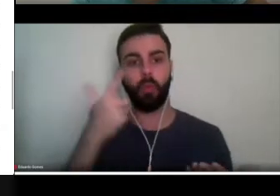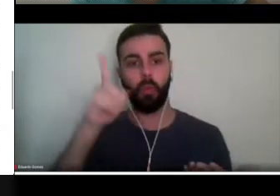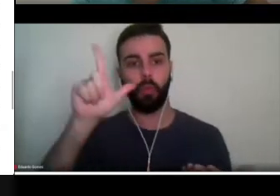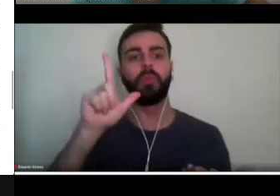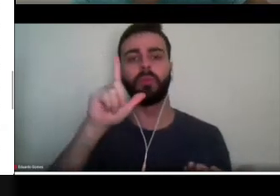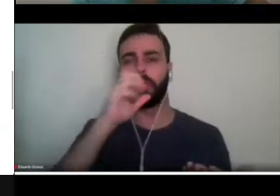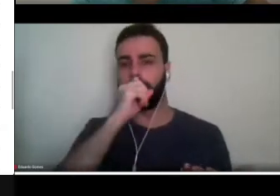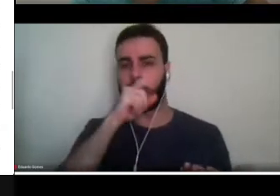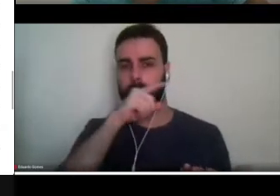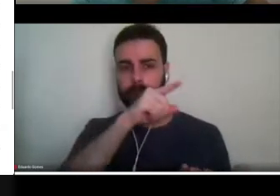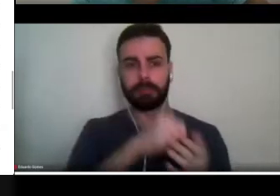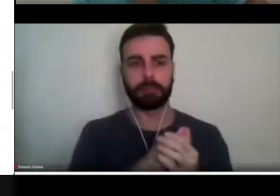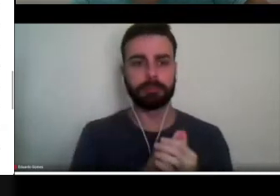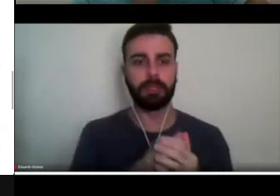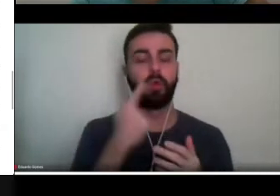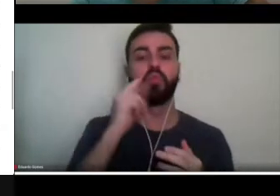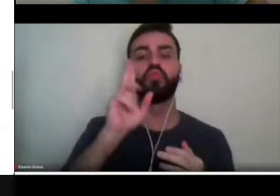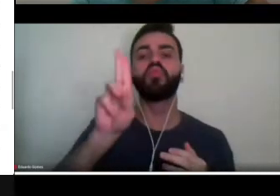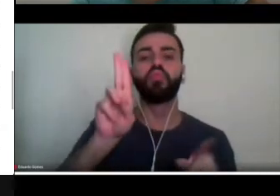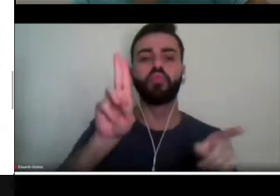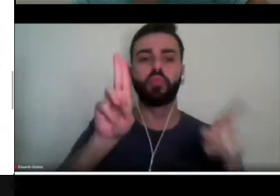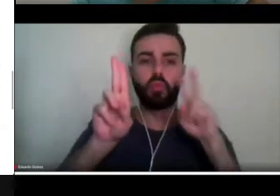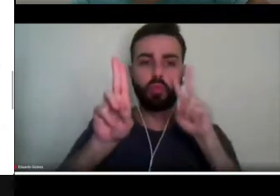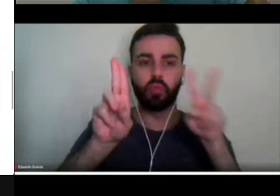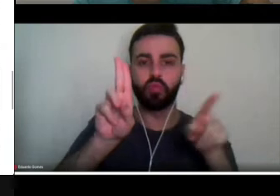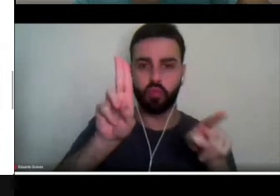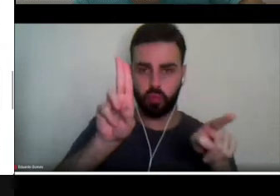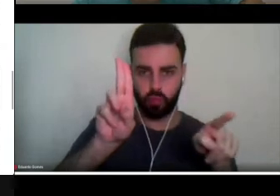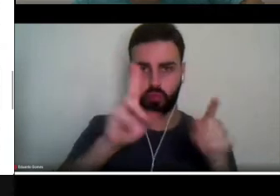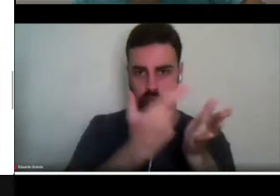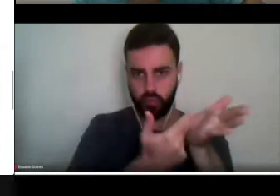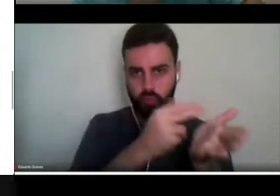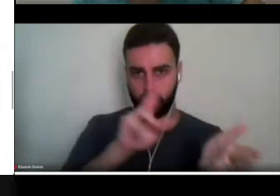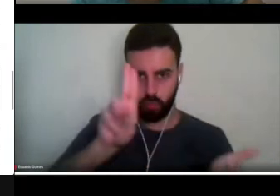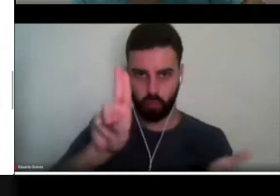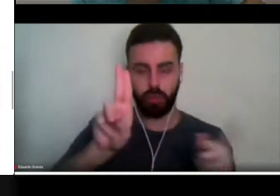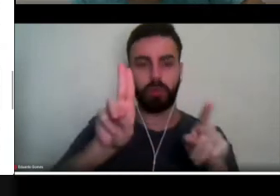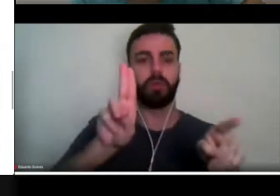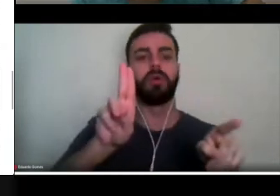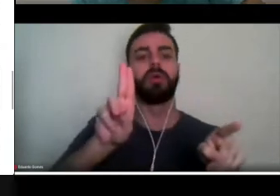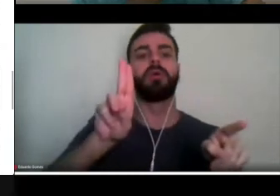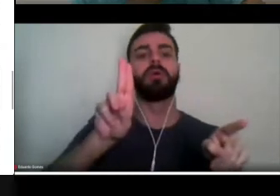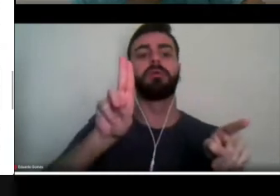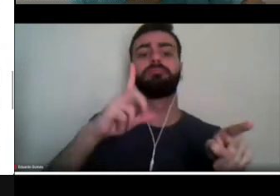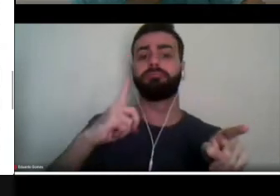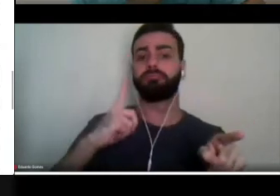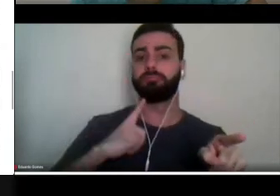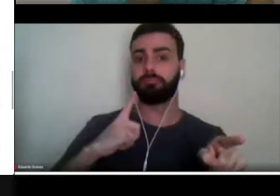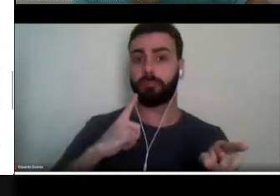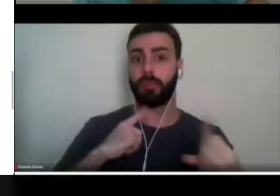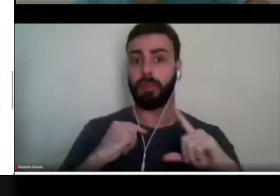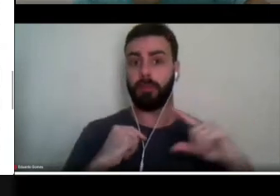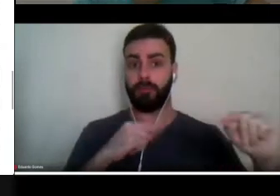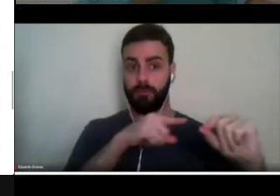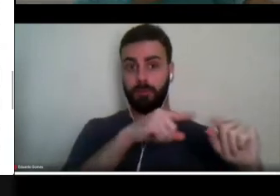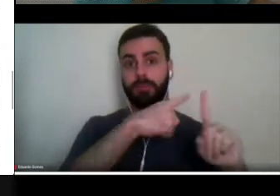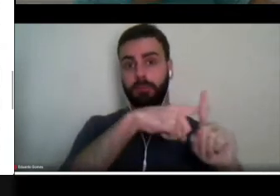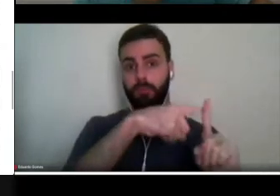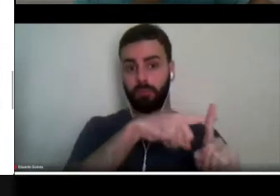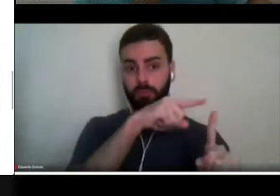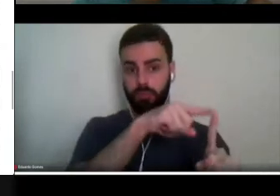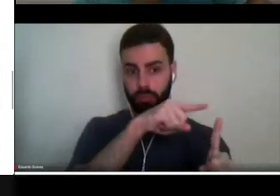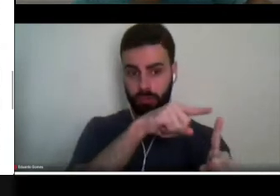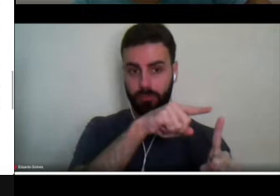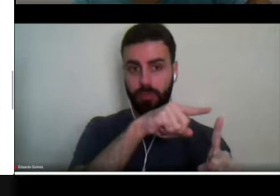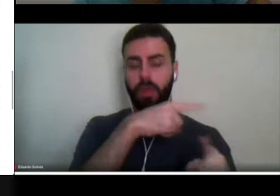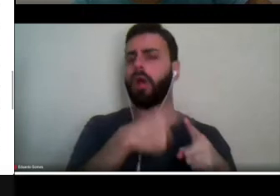U, eu tenho uma velocidade maior que zero. Por que a velocidade é maior que zero? Porque a inclinação é positiva. E